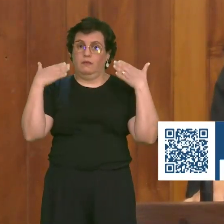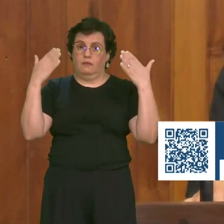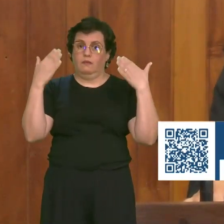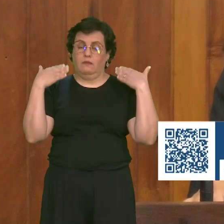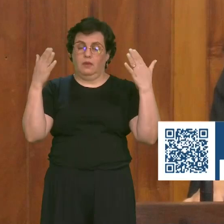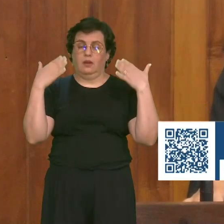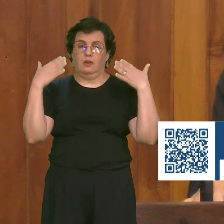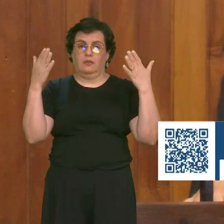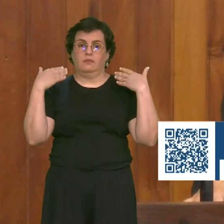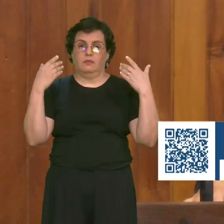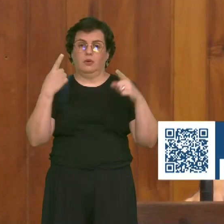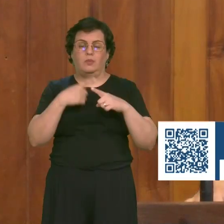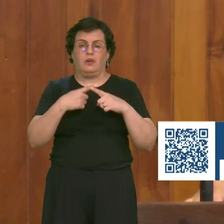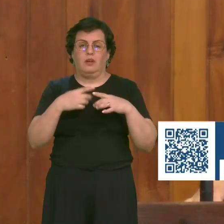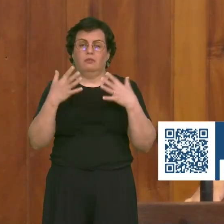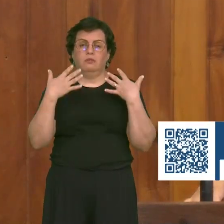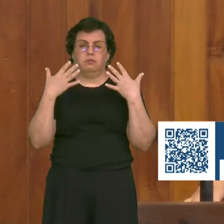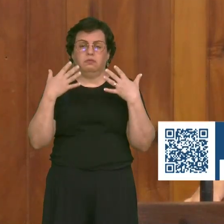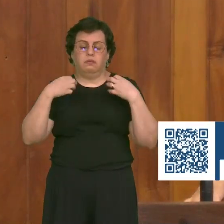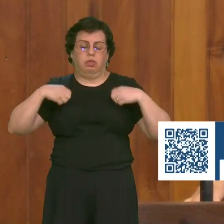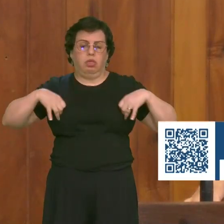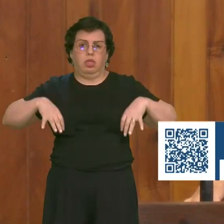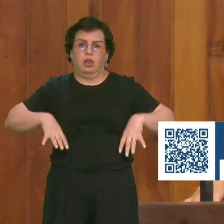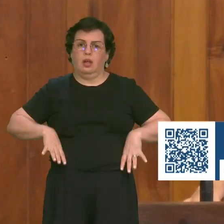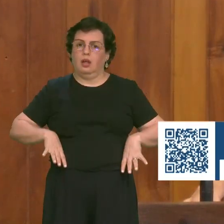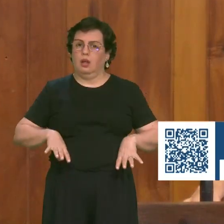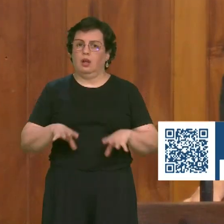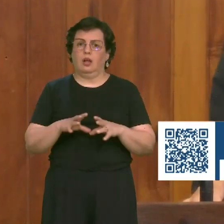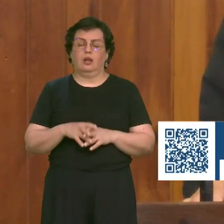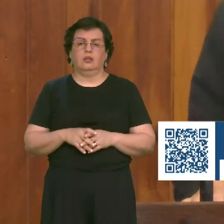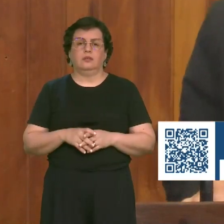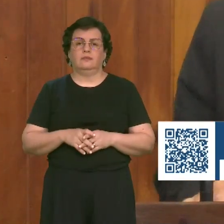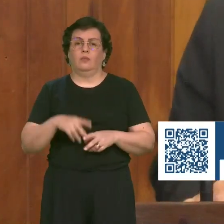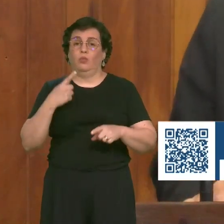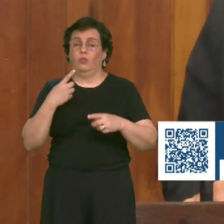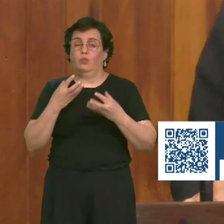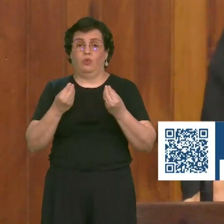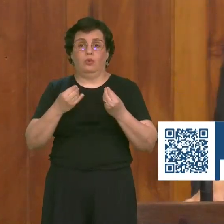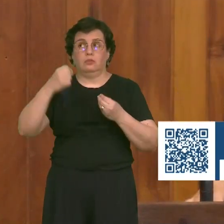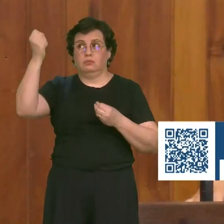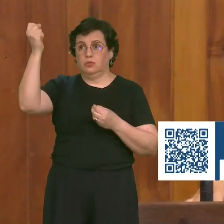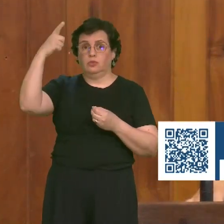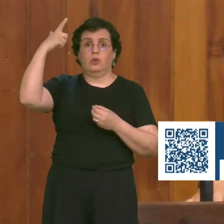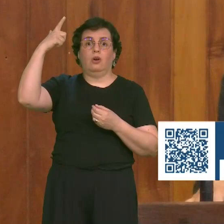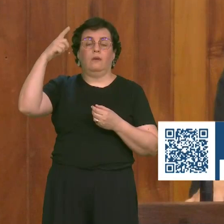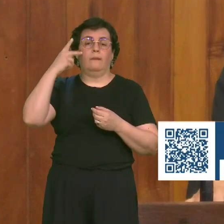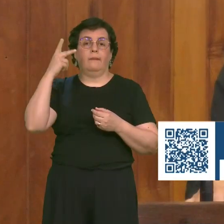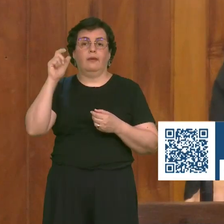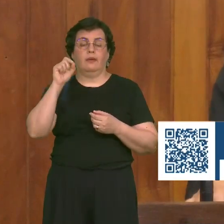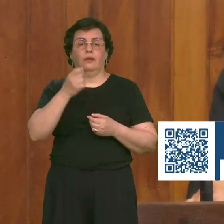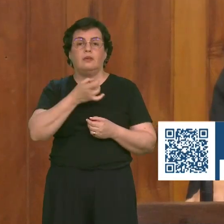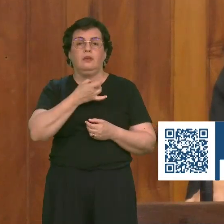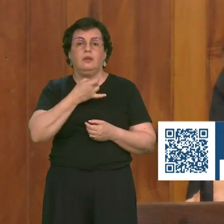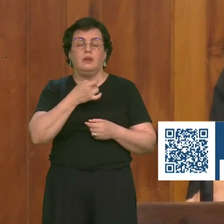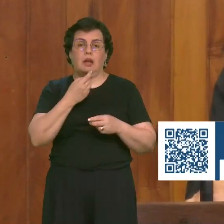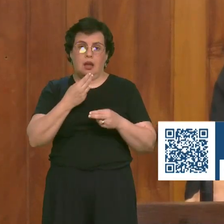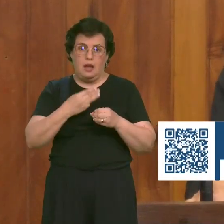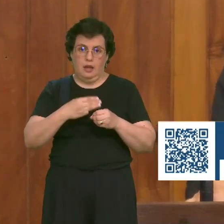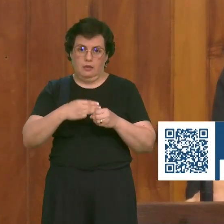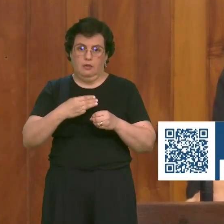período quente um período que tem grande exposição ao sol para que o município